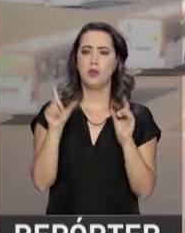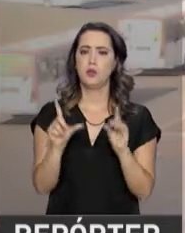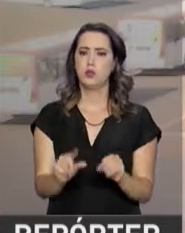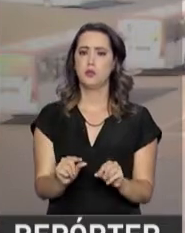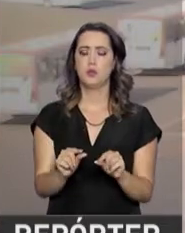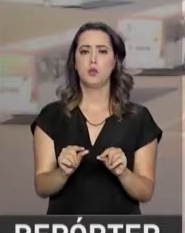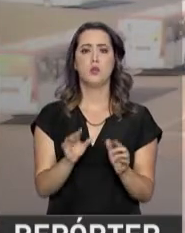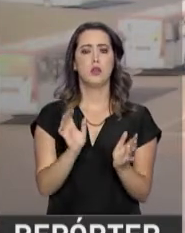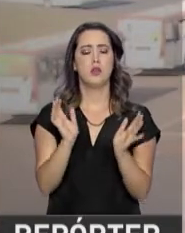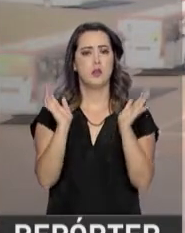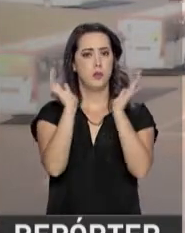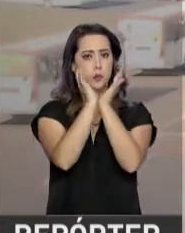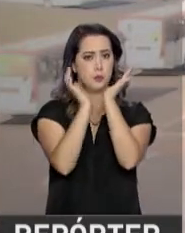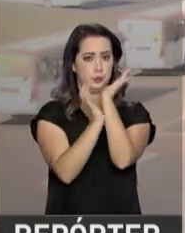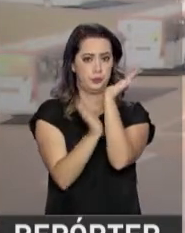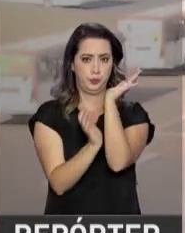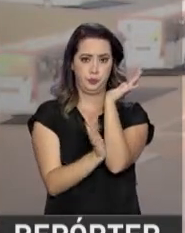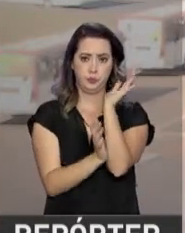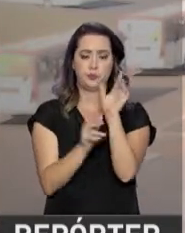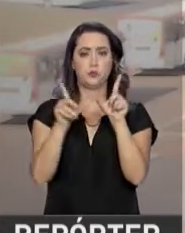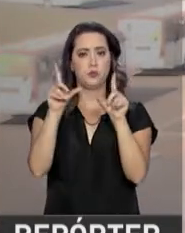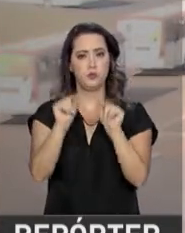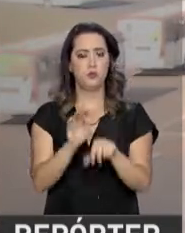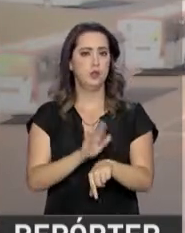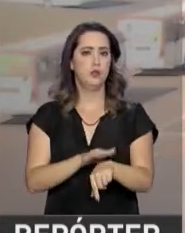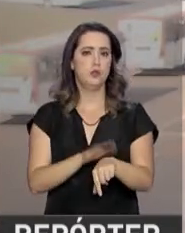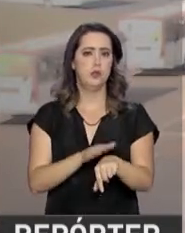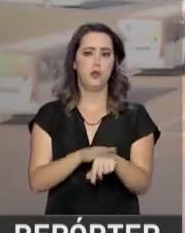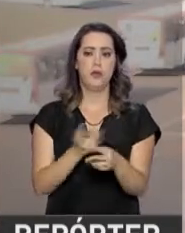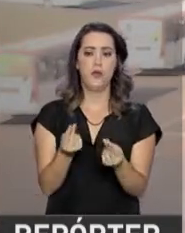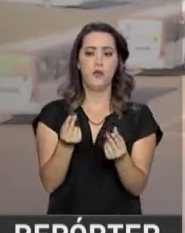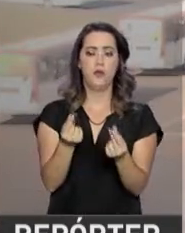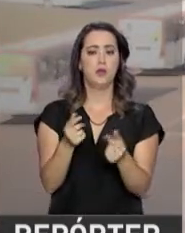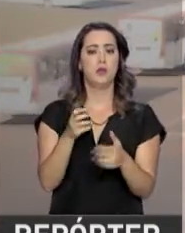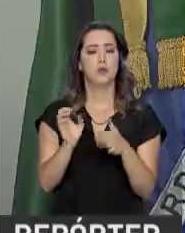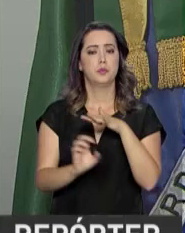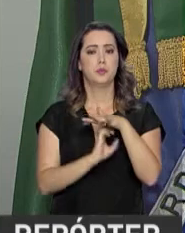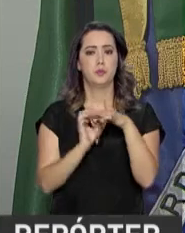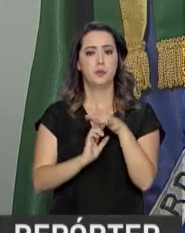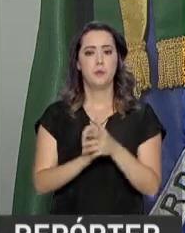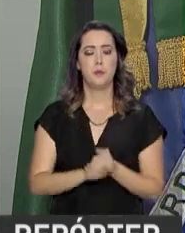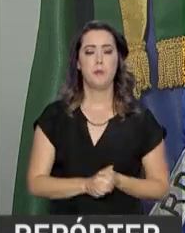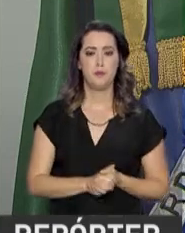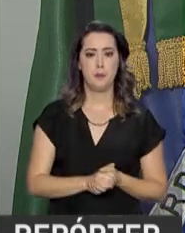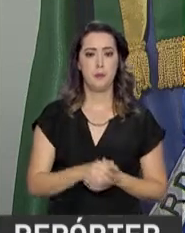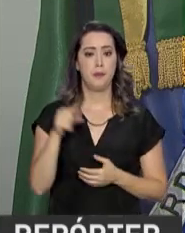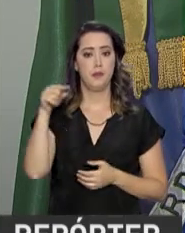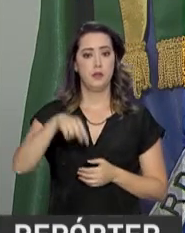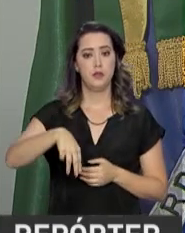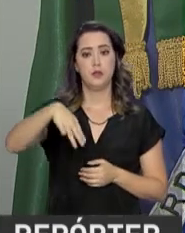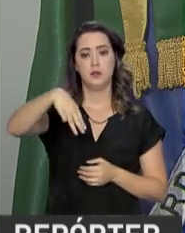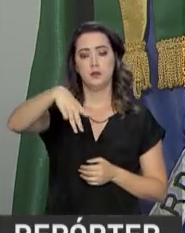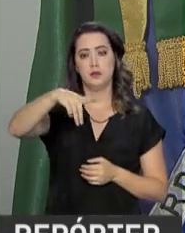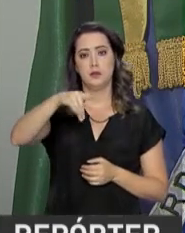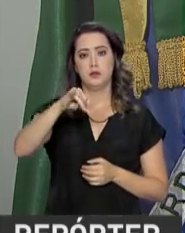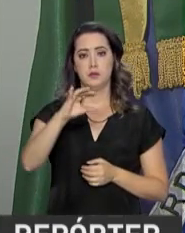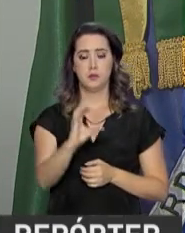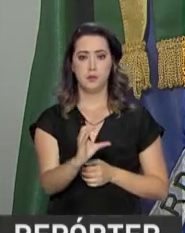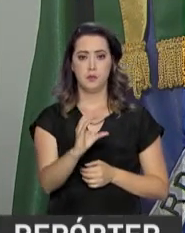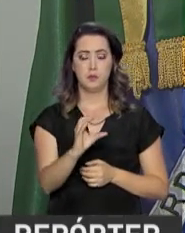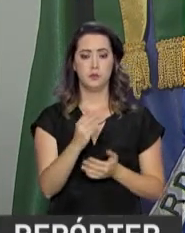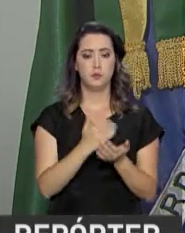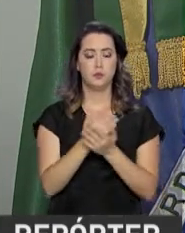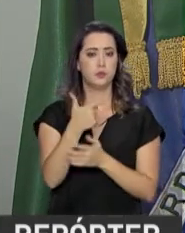e com isso diminuindo prazos e custos para as empresas aquino midic desde 2006